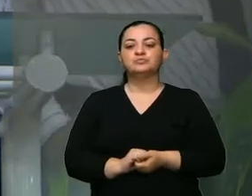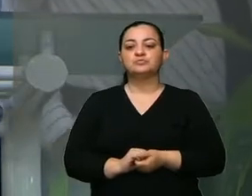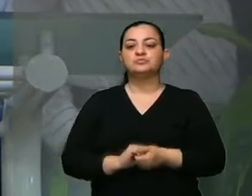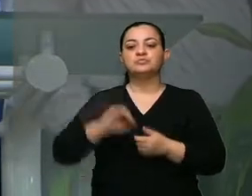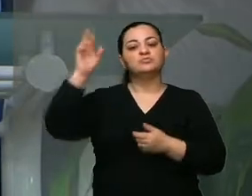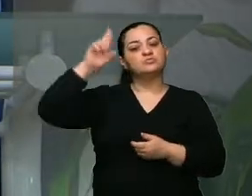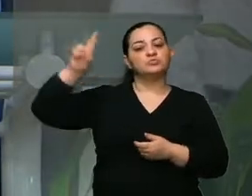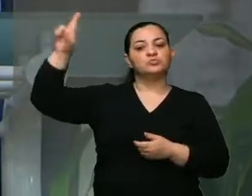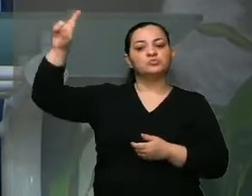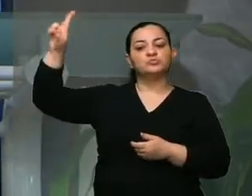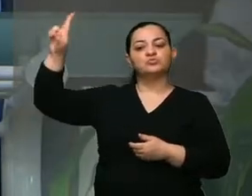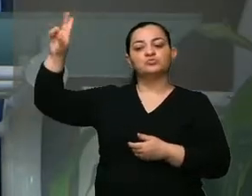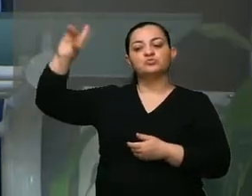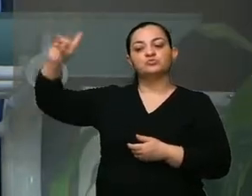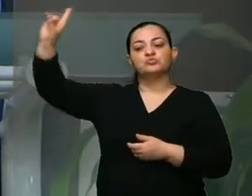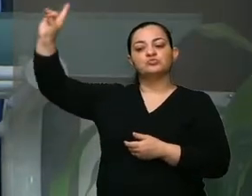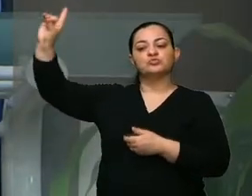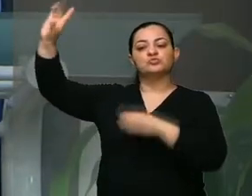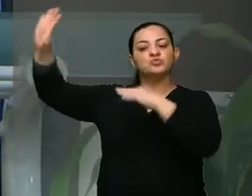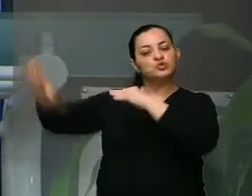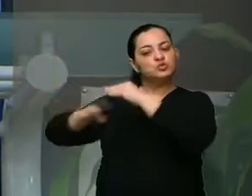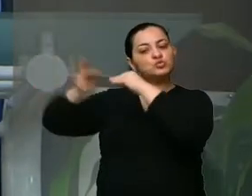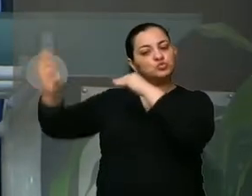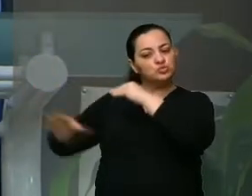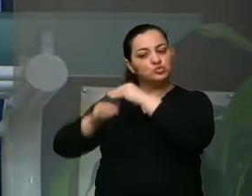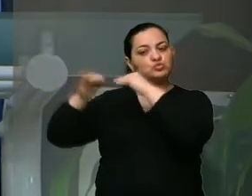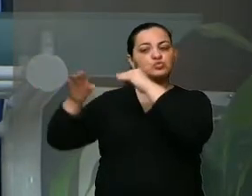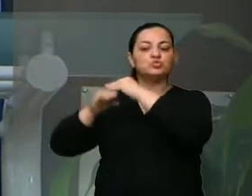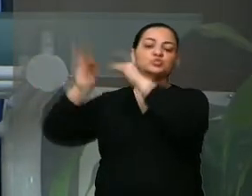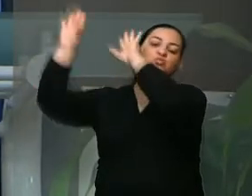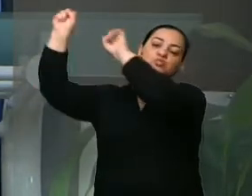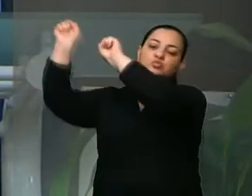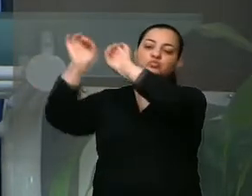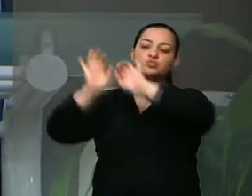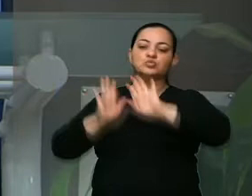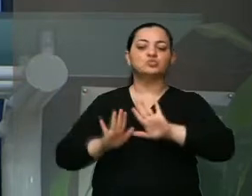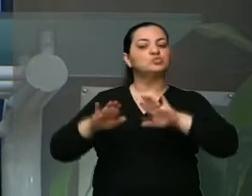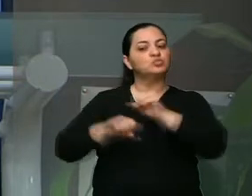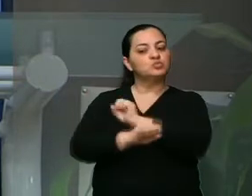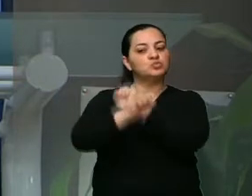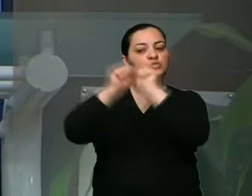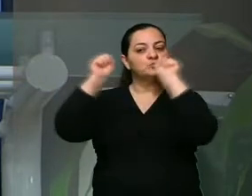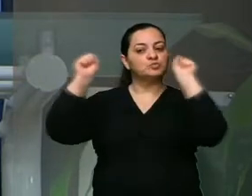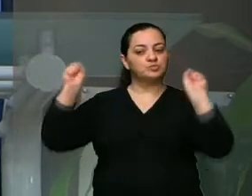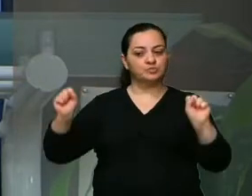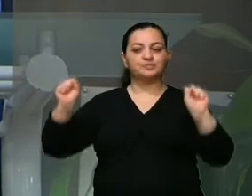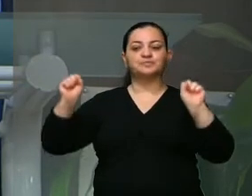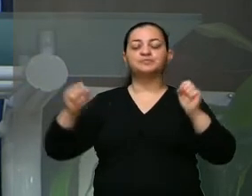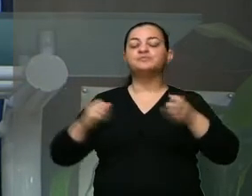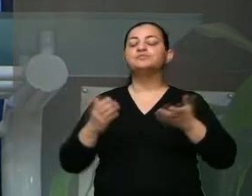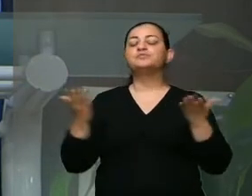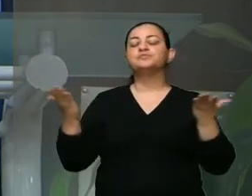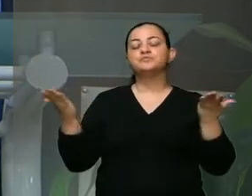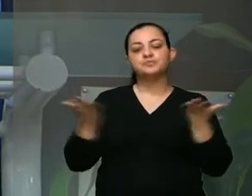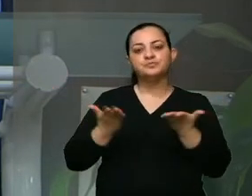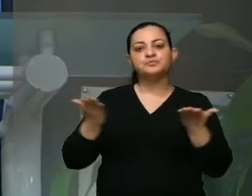senhor deus acrescenta em suas bênçãos a palavra nesta manhã e